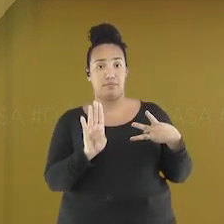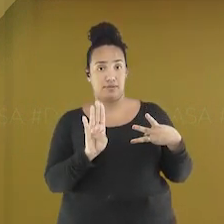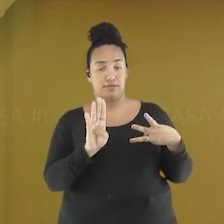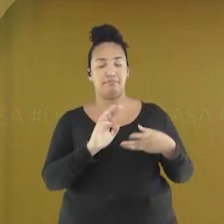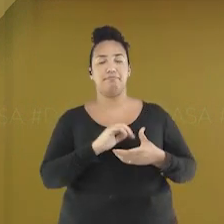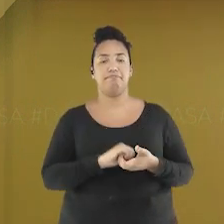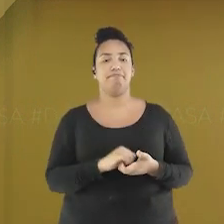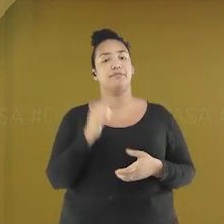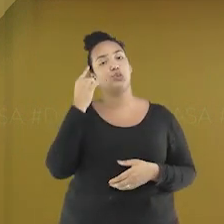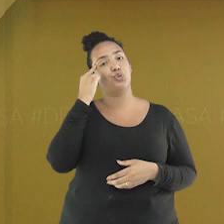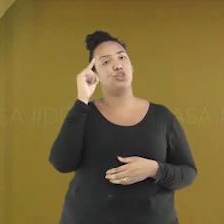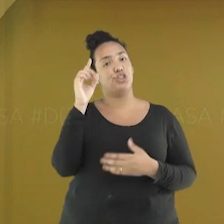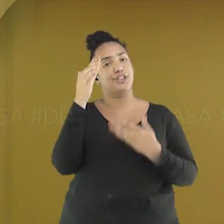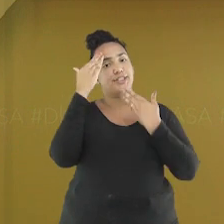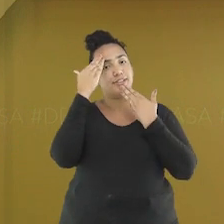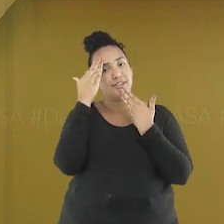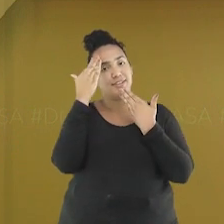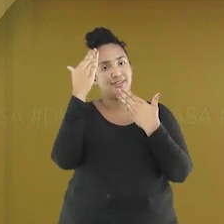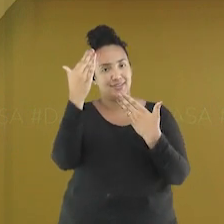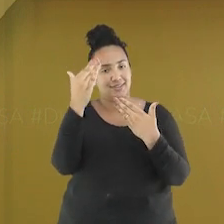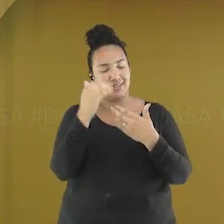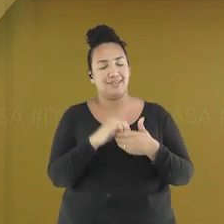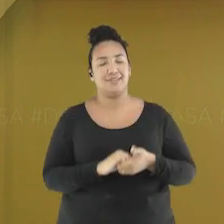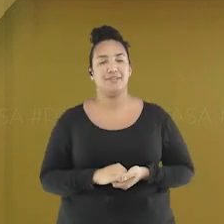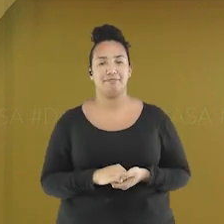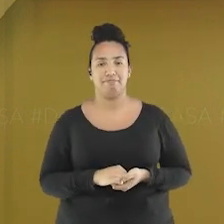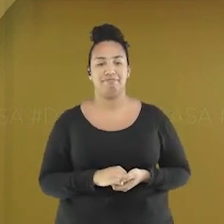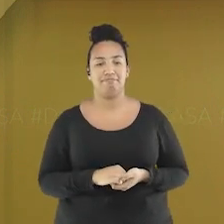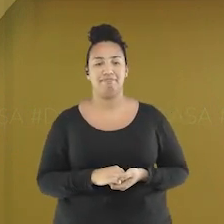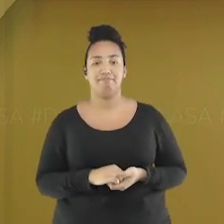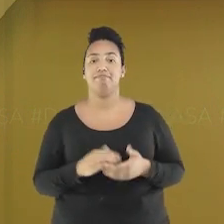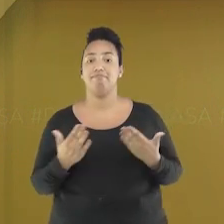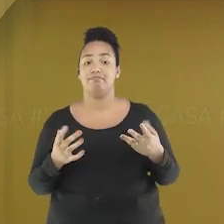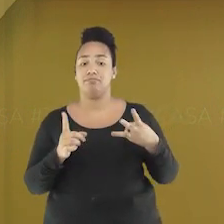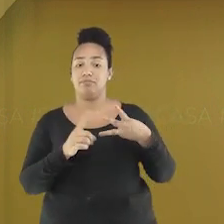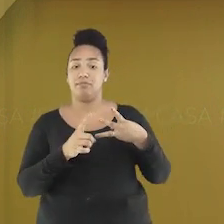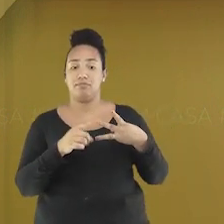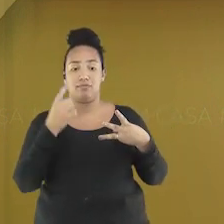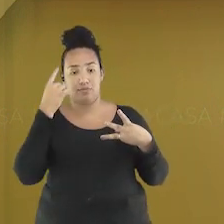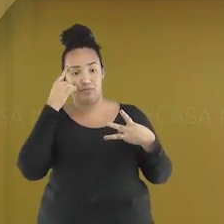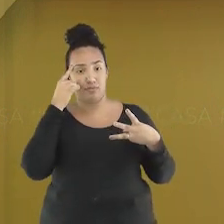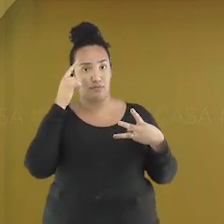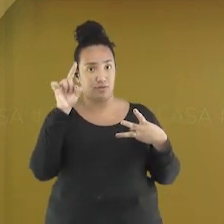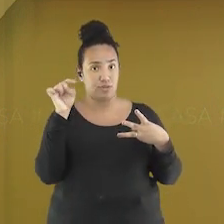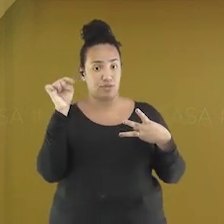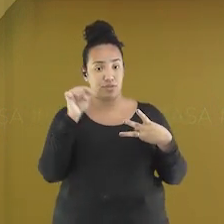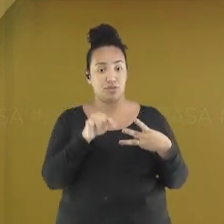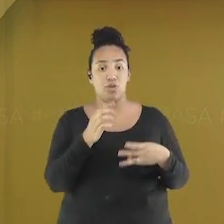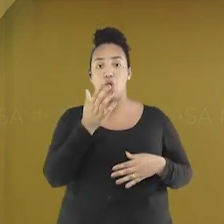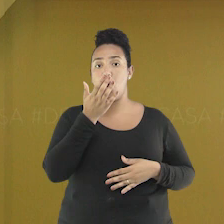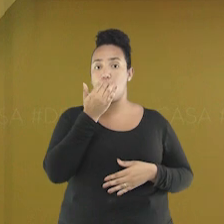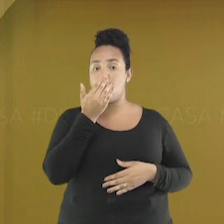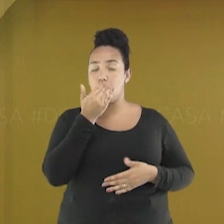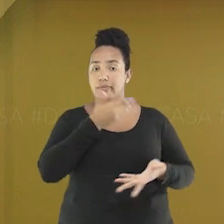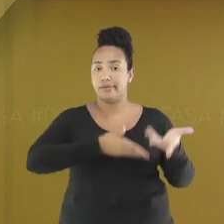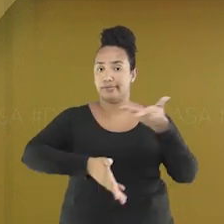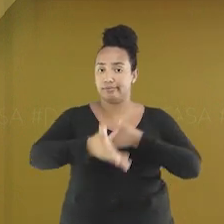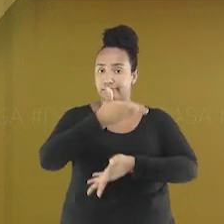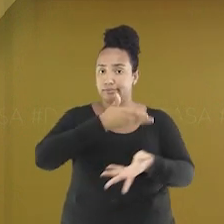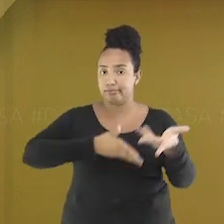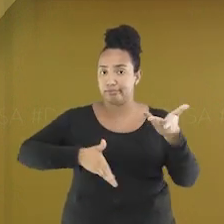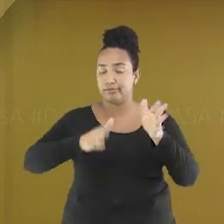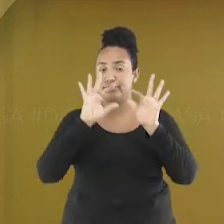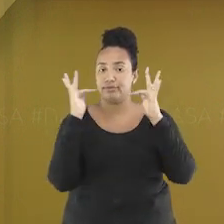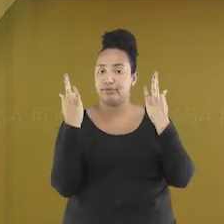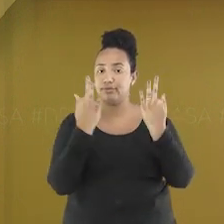B. Thanksgiving, que é o Dia de Ação de Graças. Nesta data, they share a lot of food. Eles compartilham,